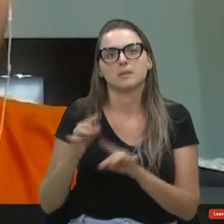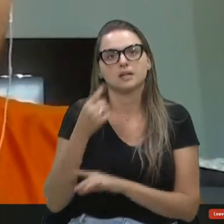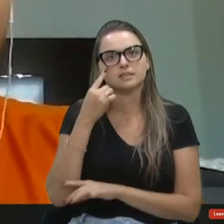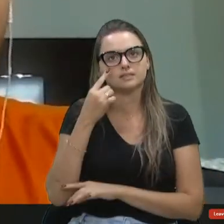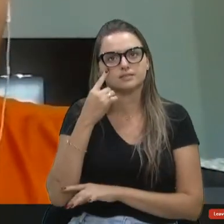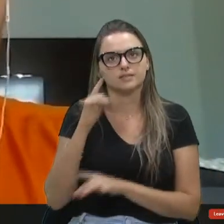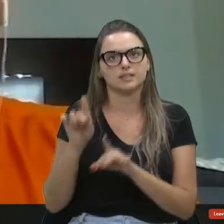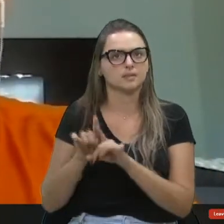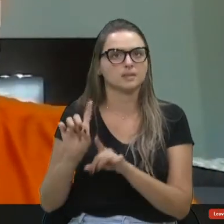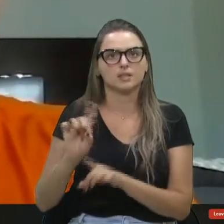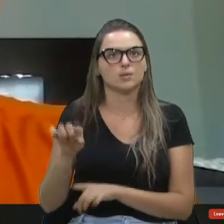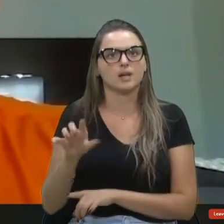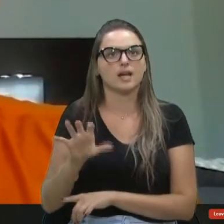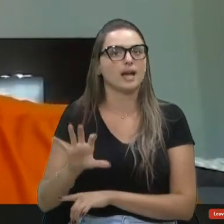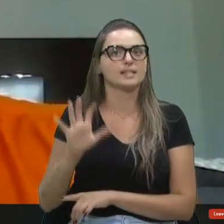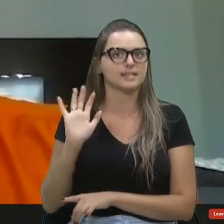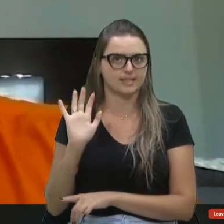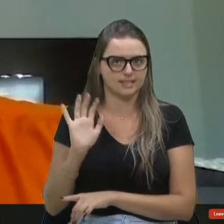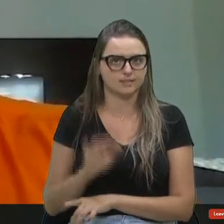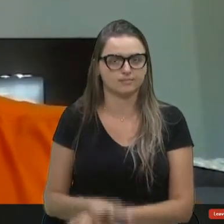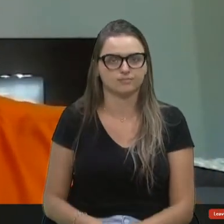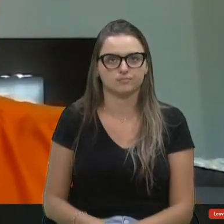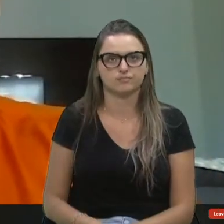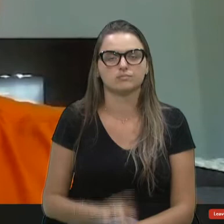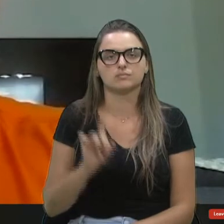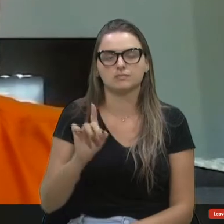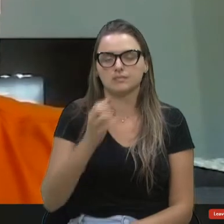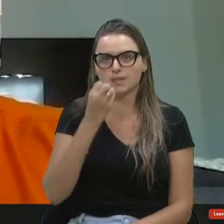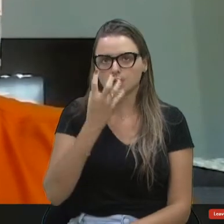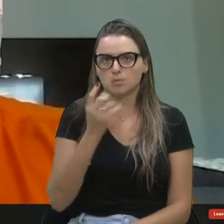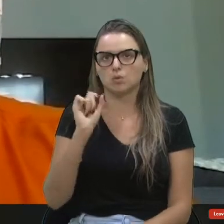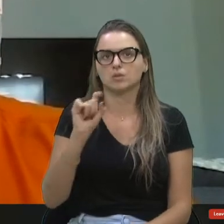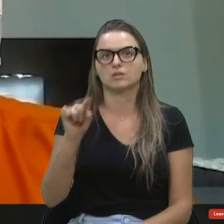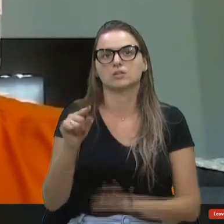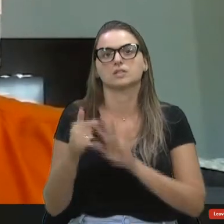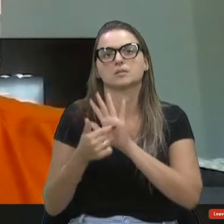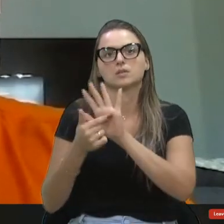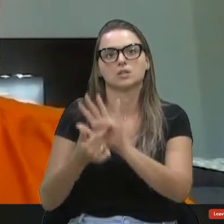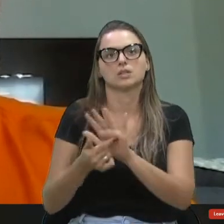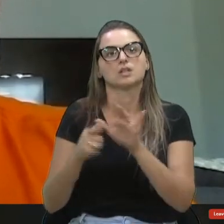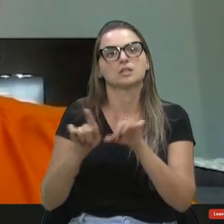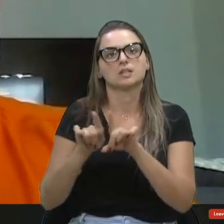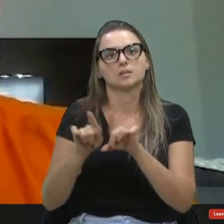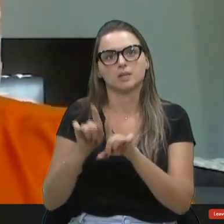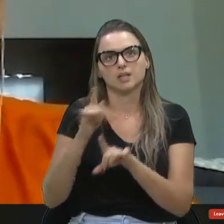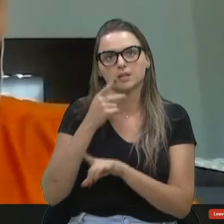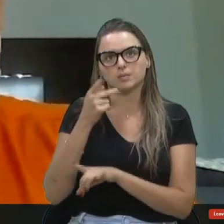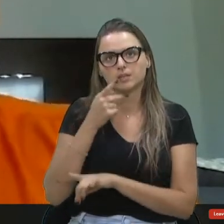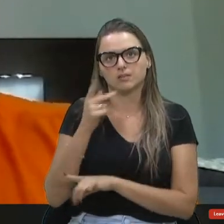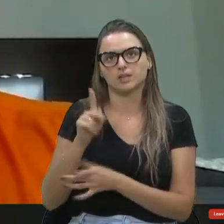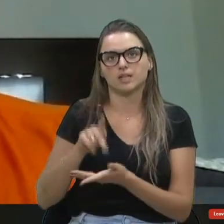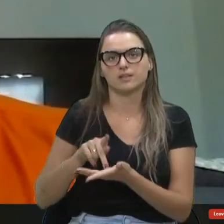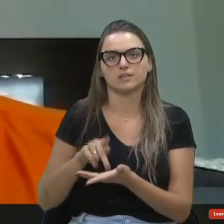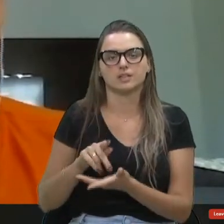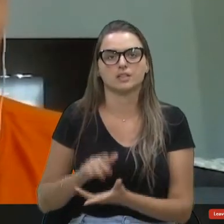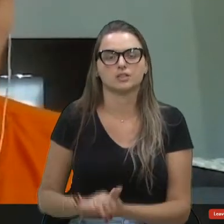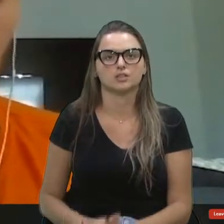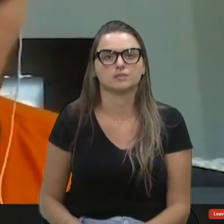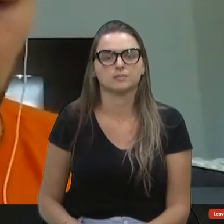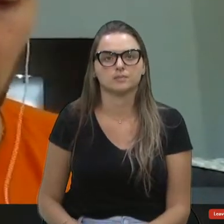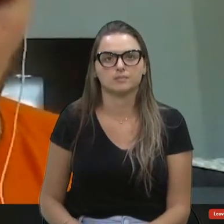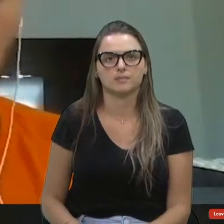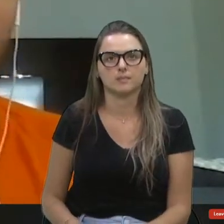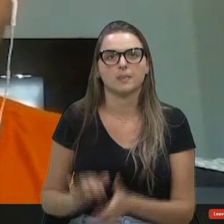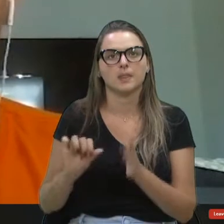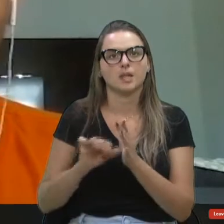é bem assim que a coisa aconteceu, né? Então, é bom que o senhor trouxe esses dados até para restabelecer a verdade. Então, no